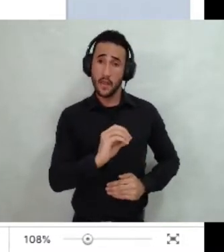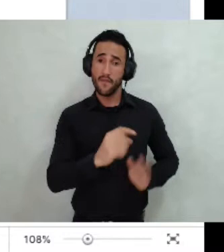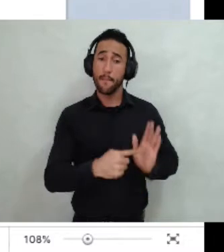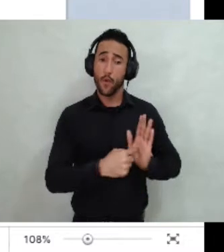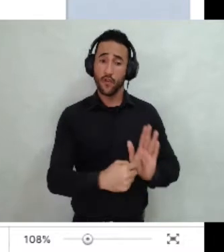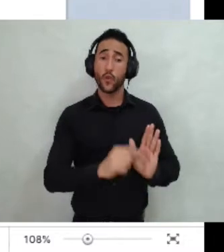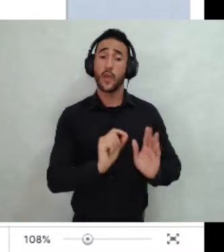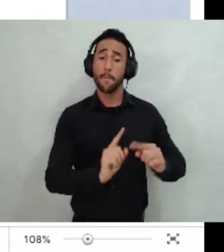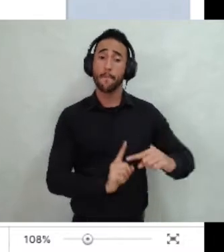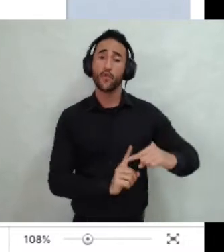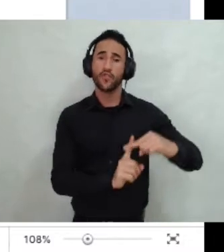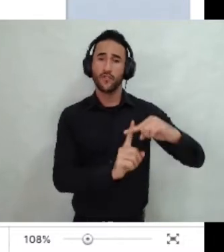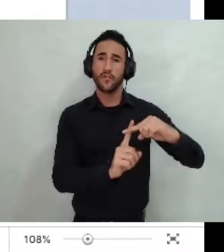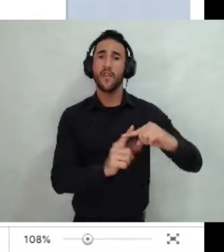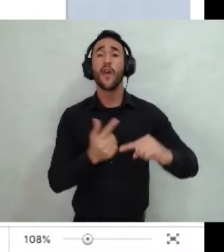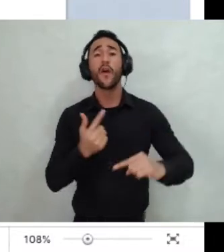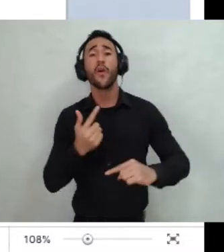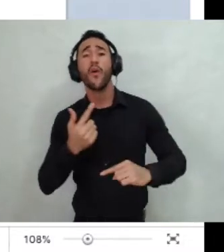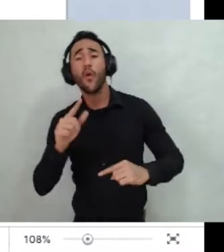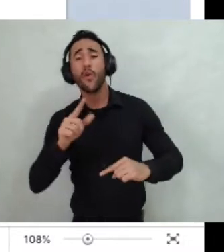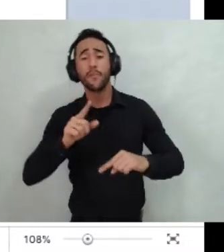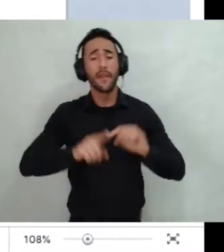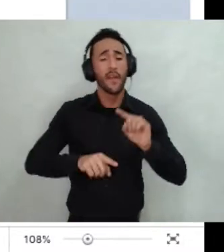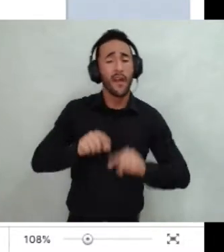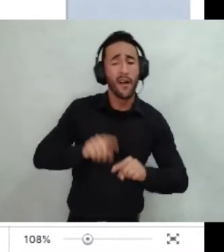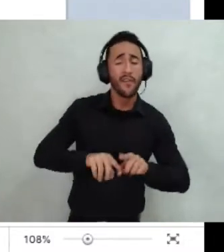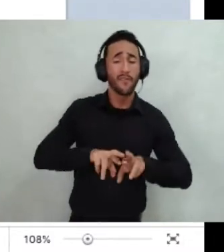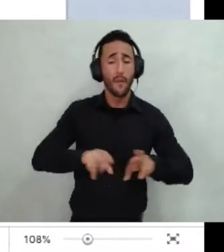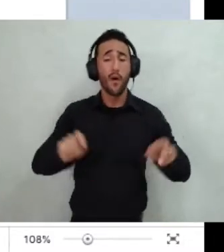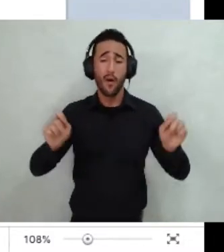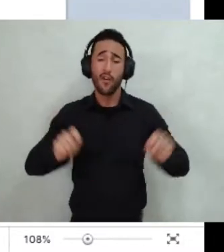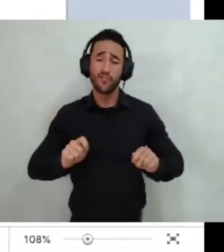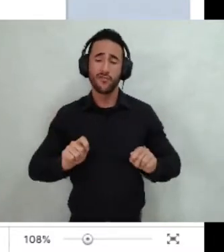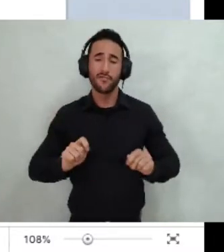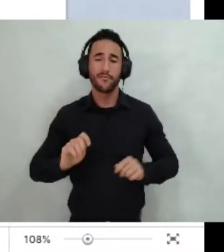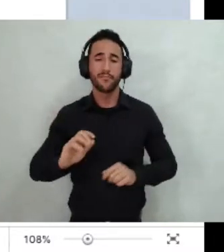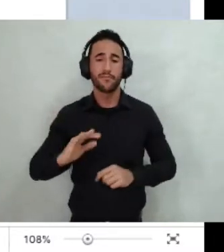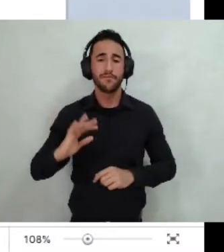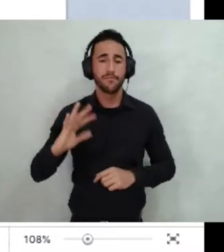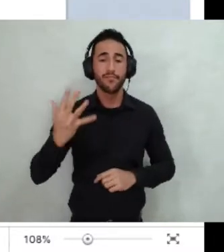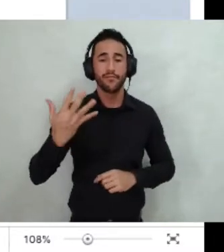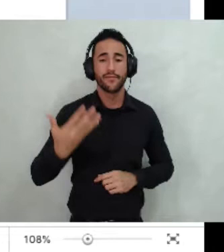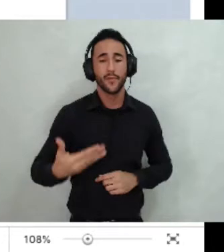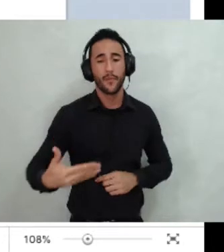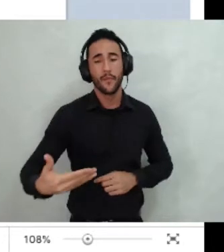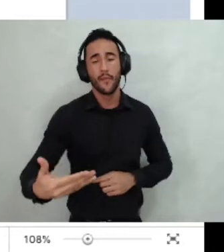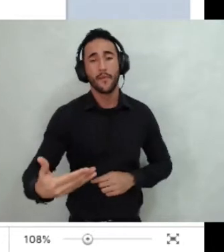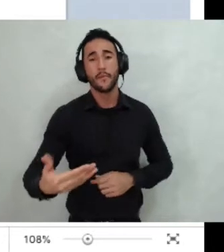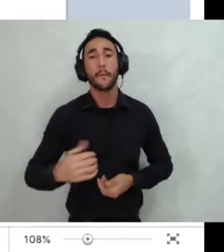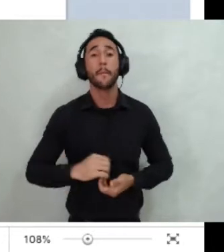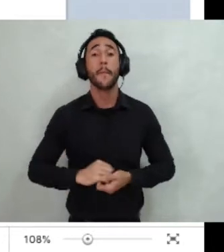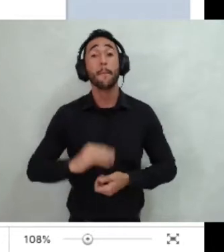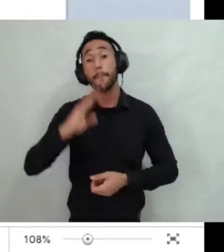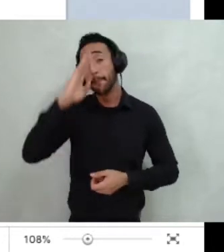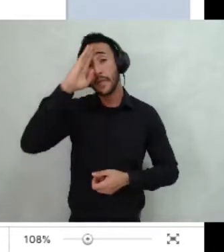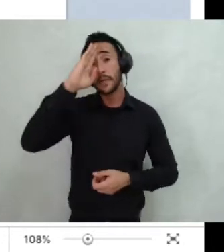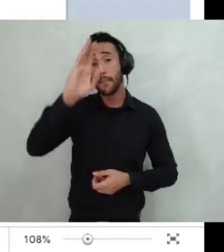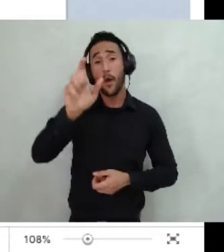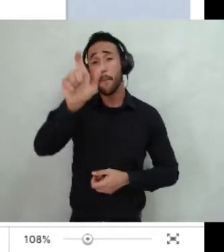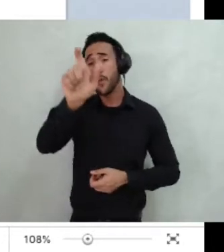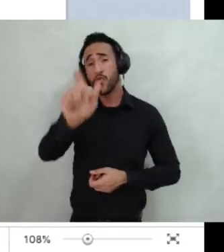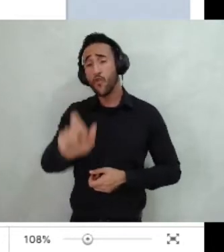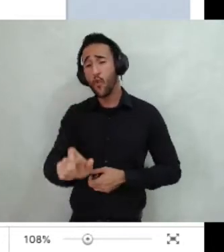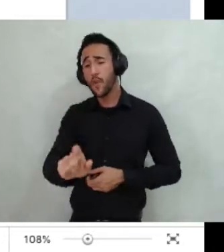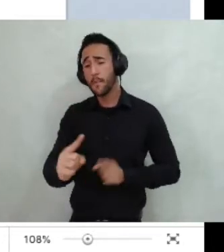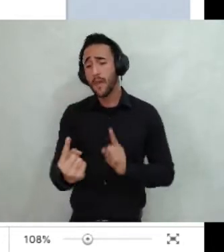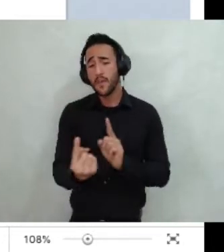várias amostras isso pode acontecer. Então, principalmente em pacientes que estão no início da